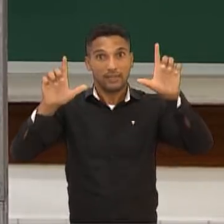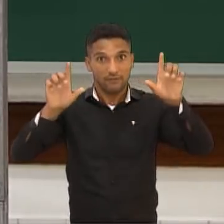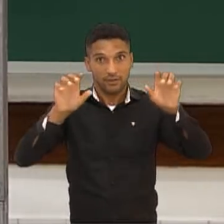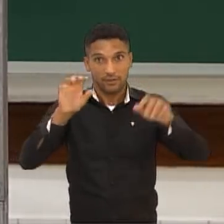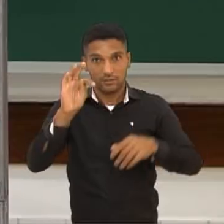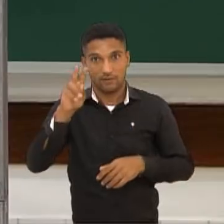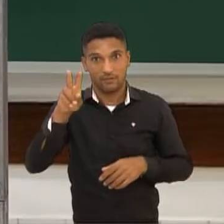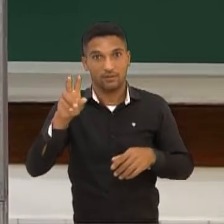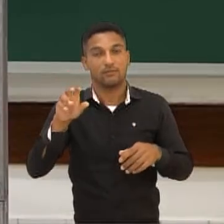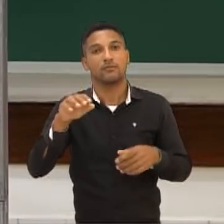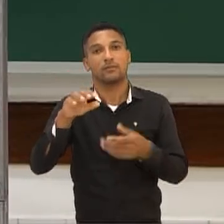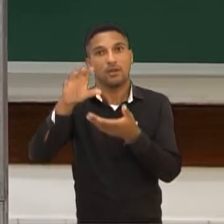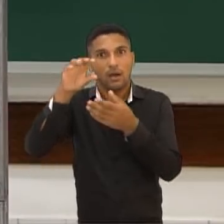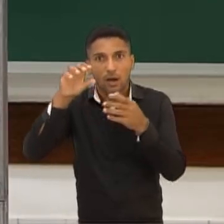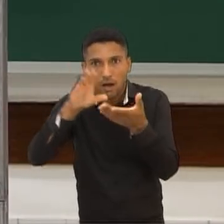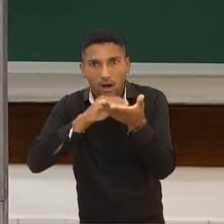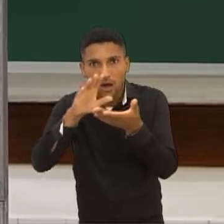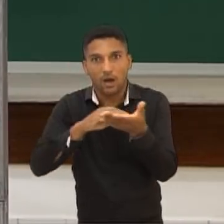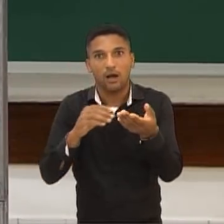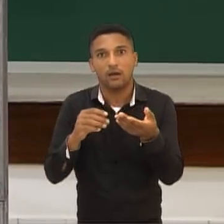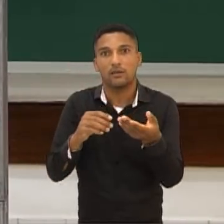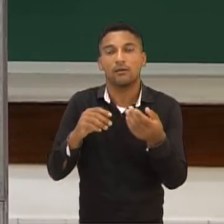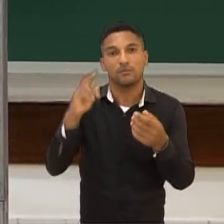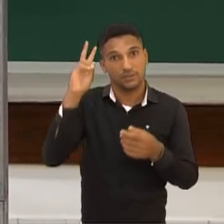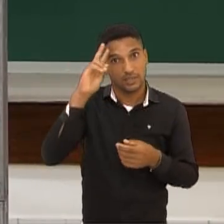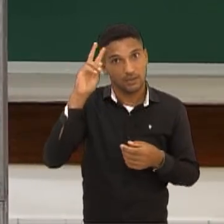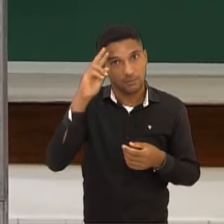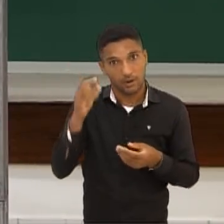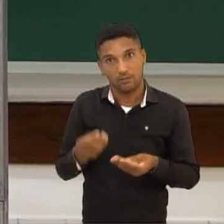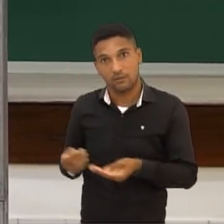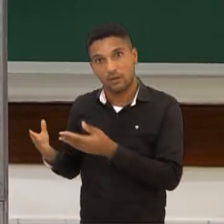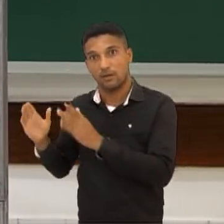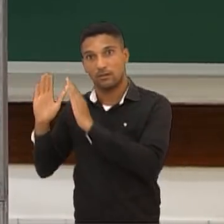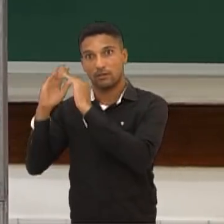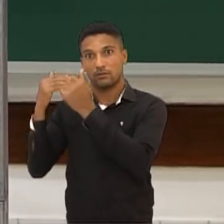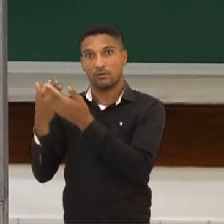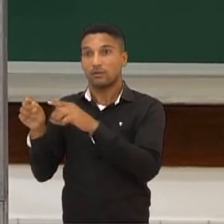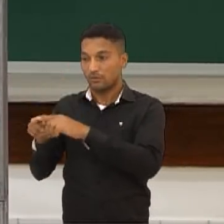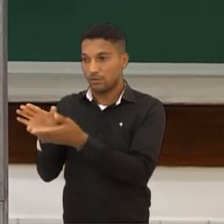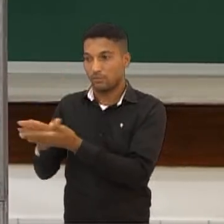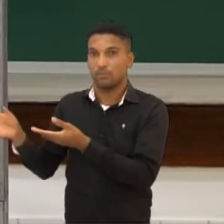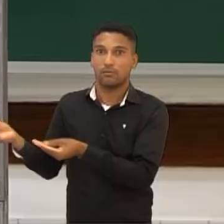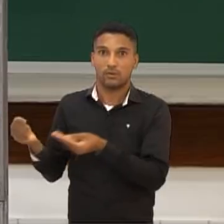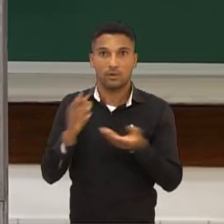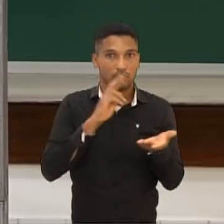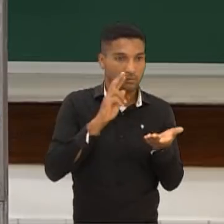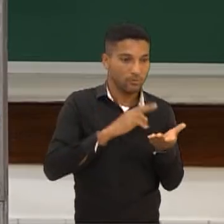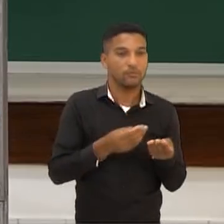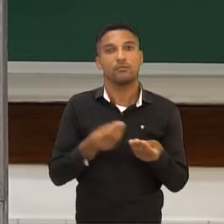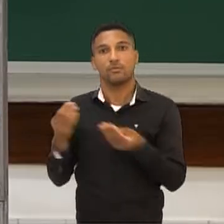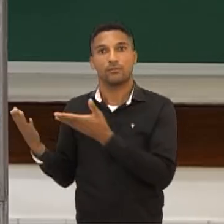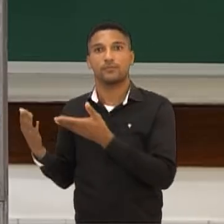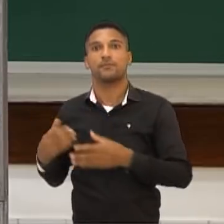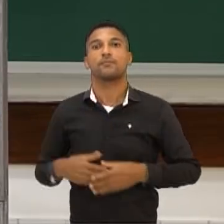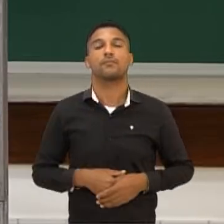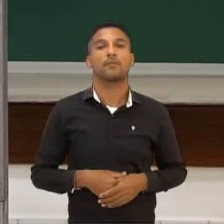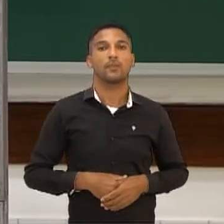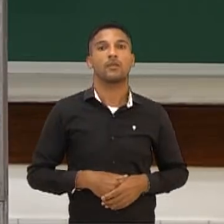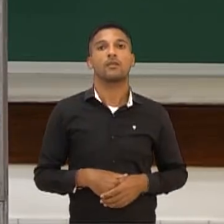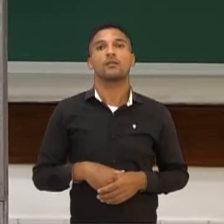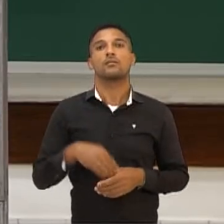seu dia e horário combinados, né? Então, devolvam lá que os profs ficam ansiosos por essas atividades, tá? Beijo em